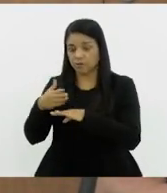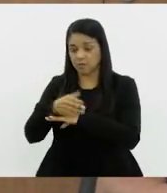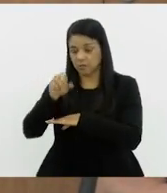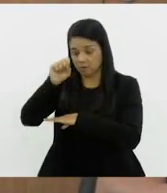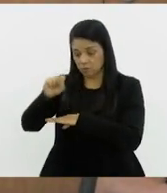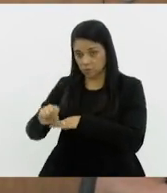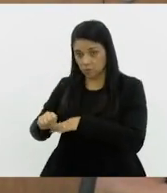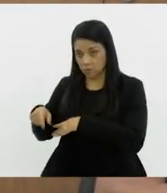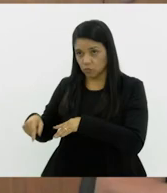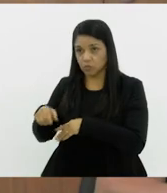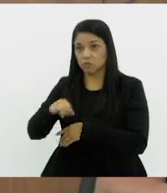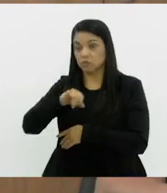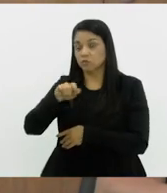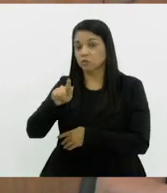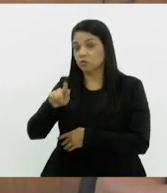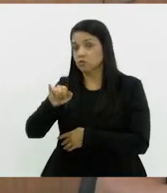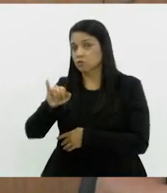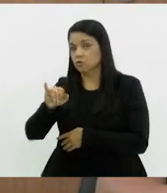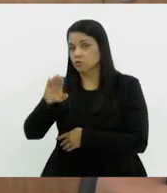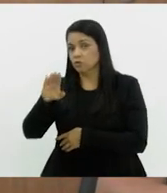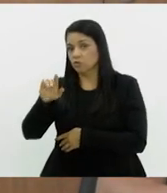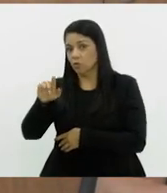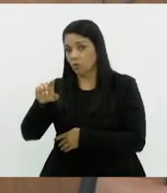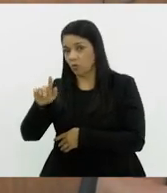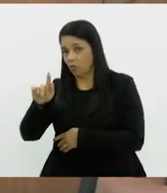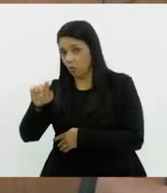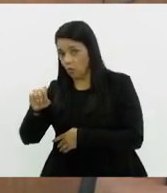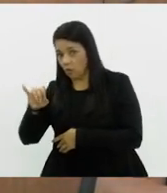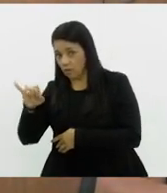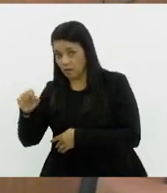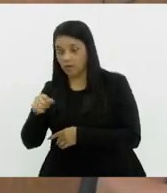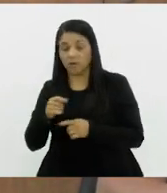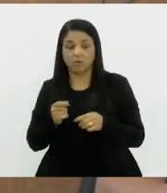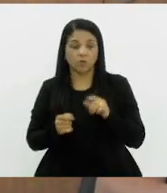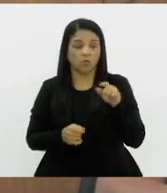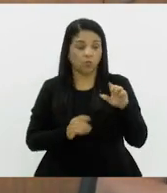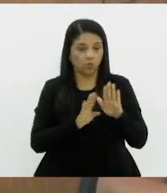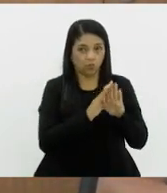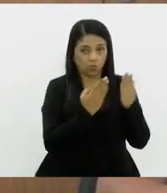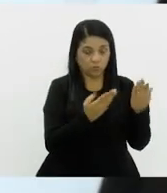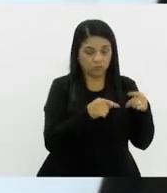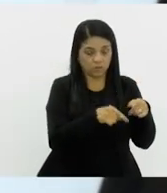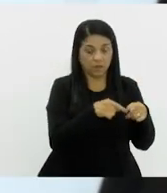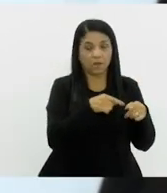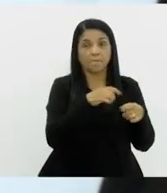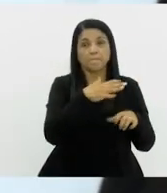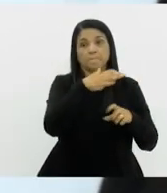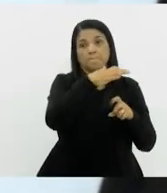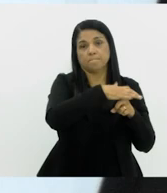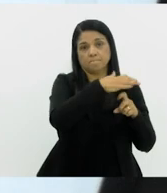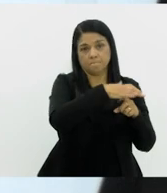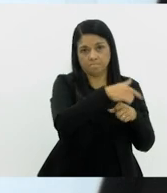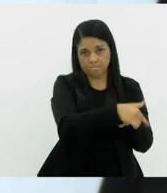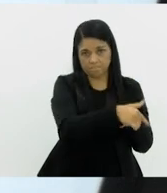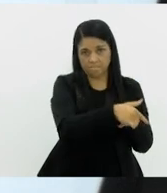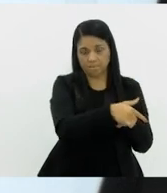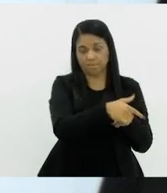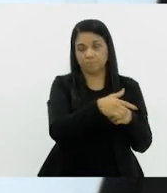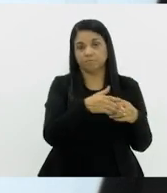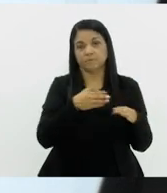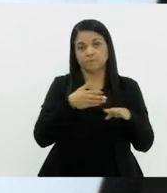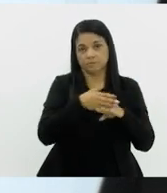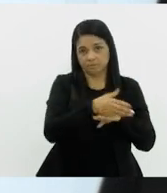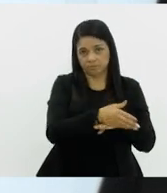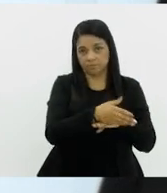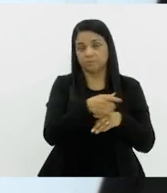posição Jigóia, entrando direto no circuito de tráfego, e o outro é através da posição Praça. O que nós sugerimos aqui, e já